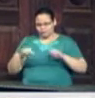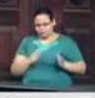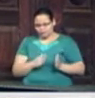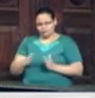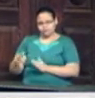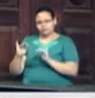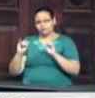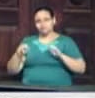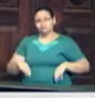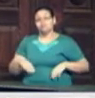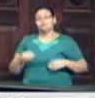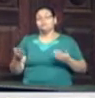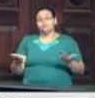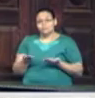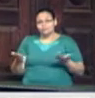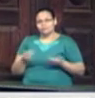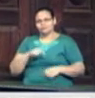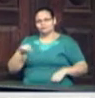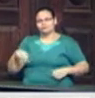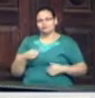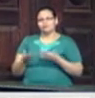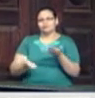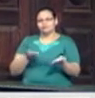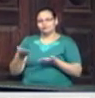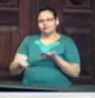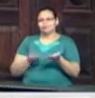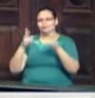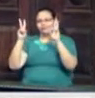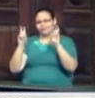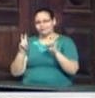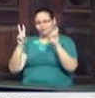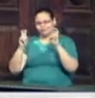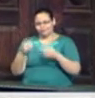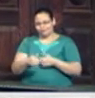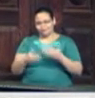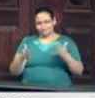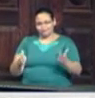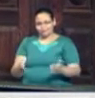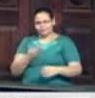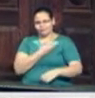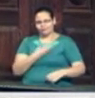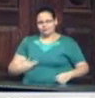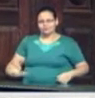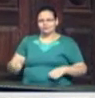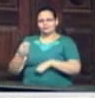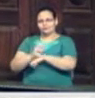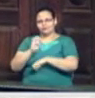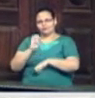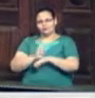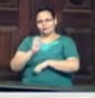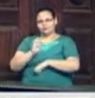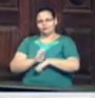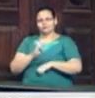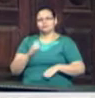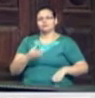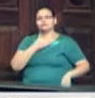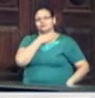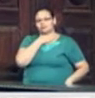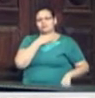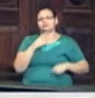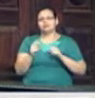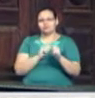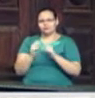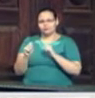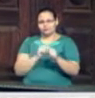Senhor presidente, hoje nós tratamos de mais temas do pacote do governo do Estado com relação à crise econômica por